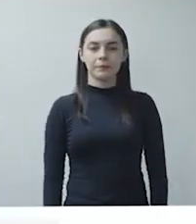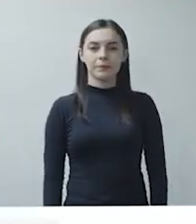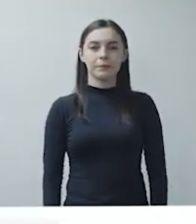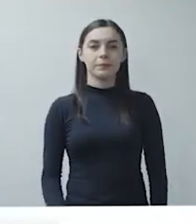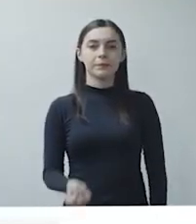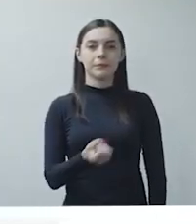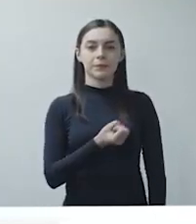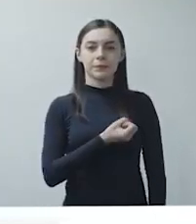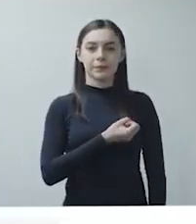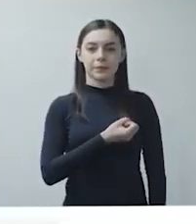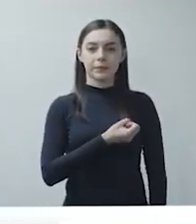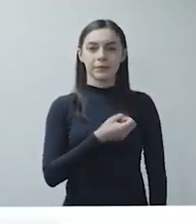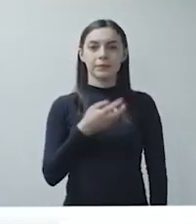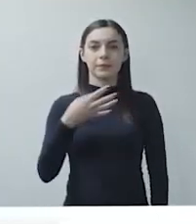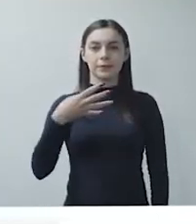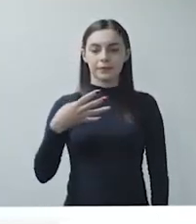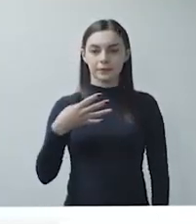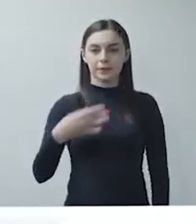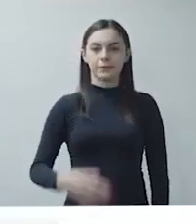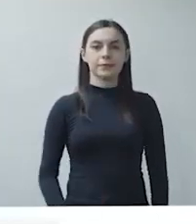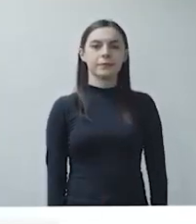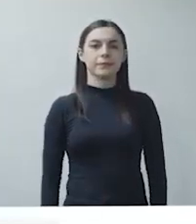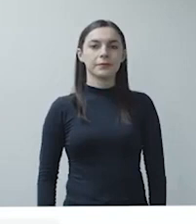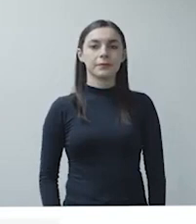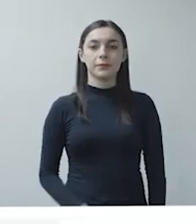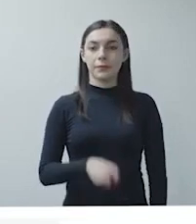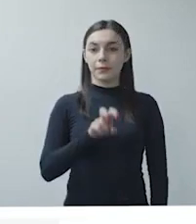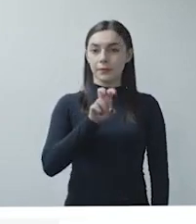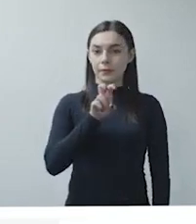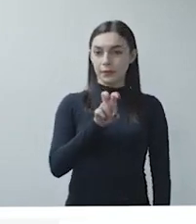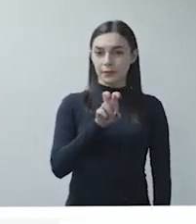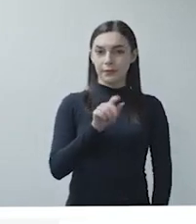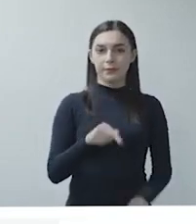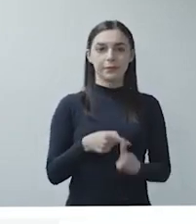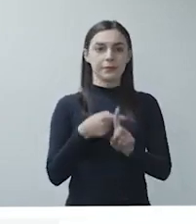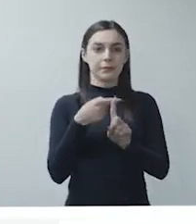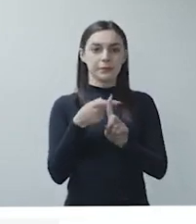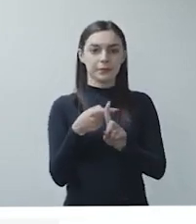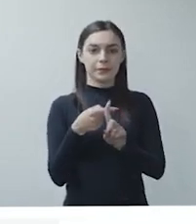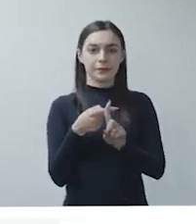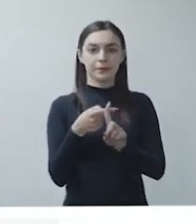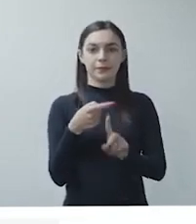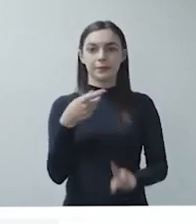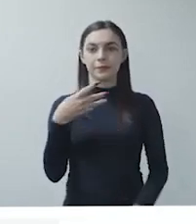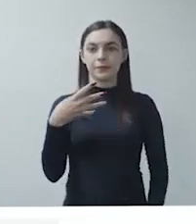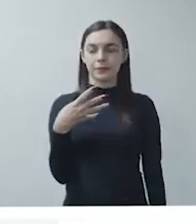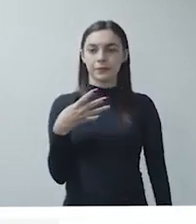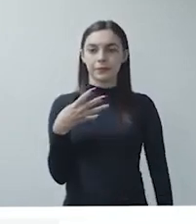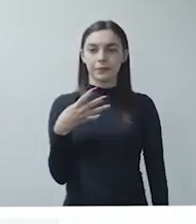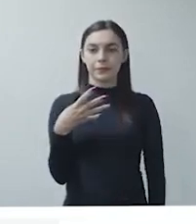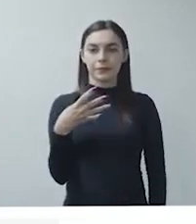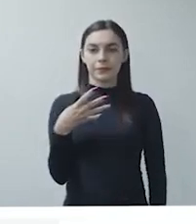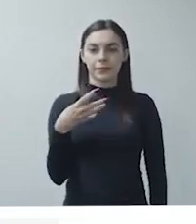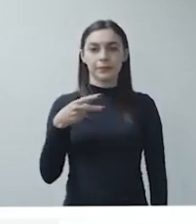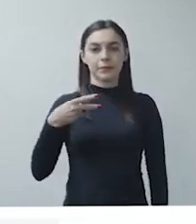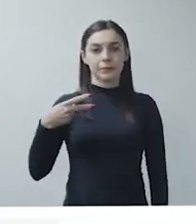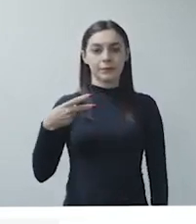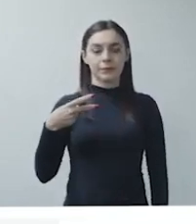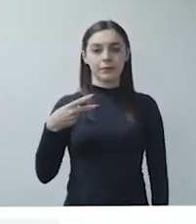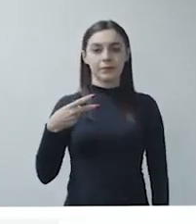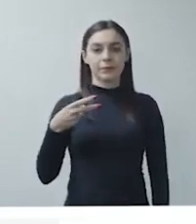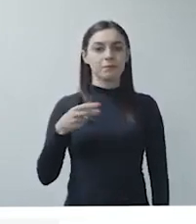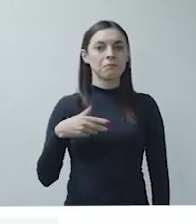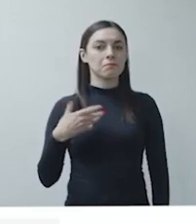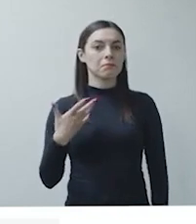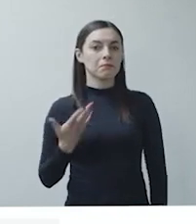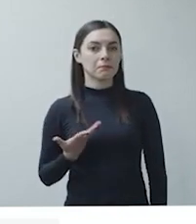Caiu no número 4. Então, 5 mais 4 é igual